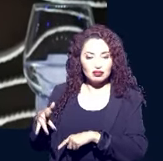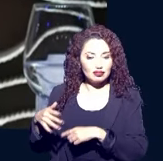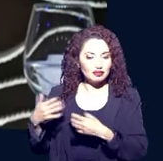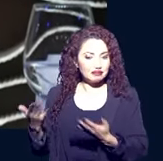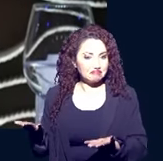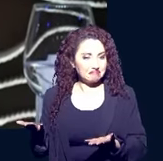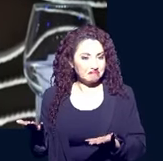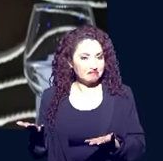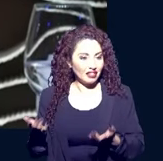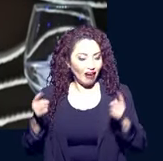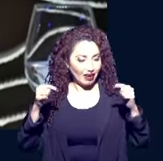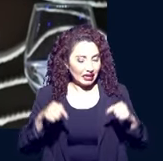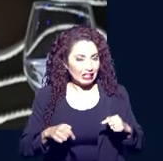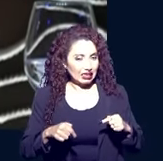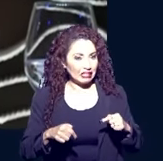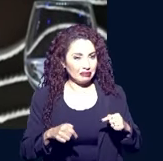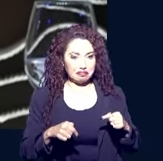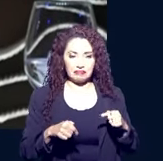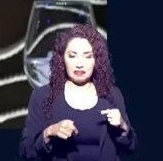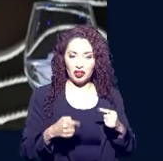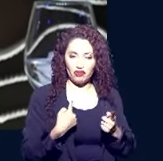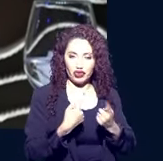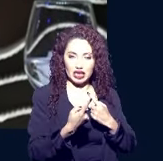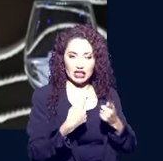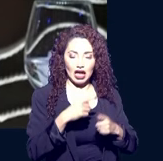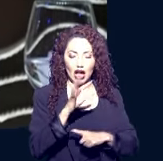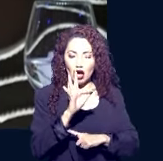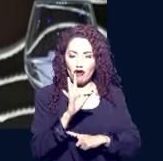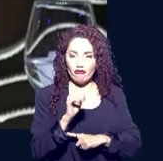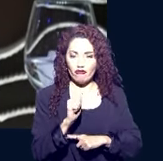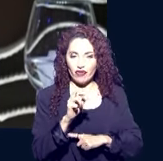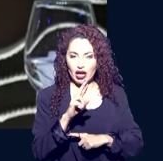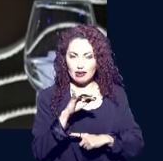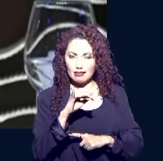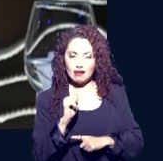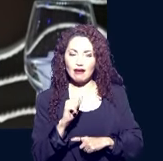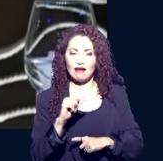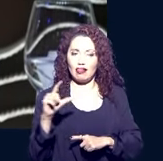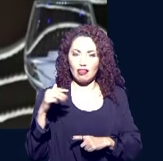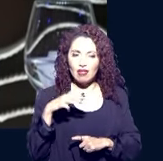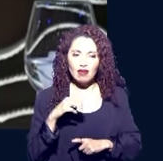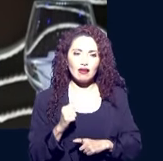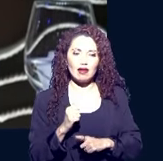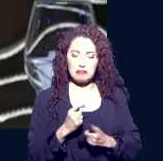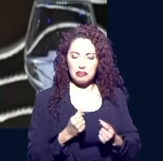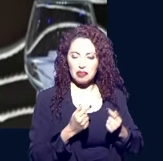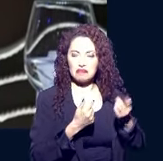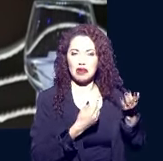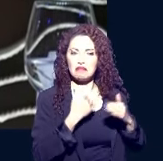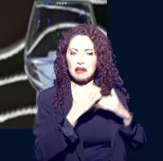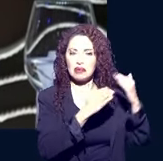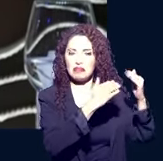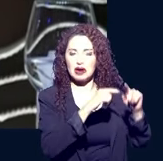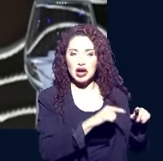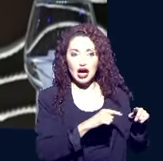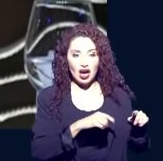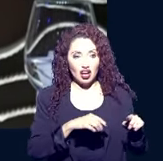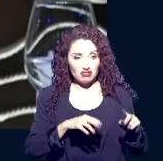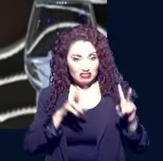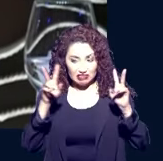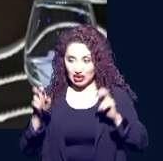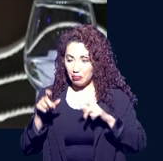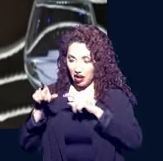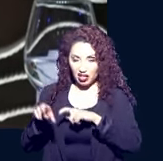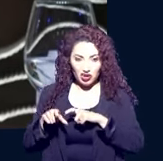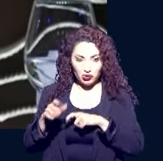né Guto quando nós começamos a trabalhar lá atrás com agricultura ninguém falava da Agricultura nós éramos